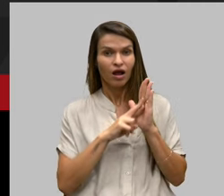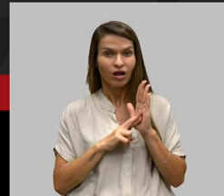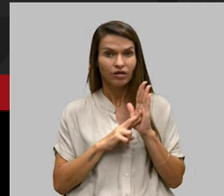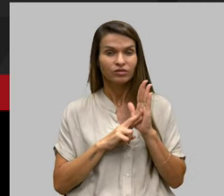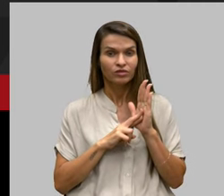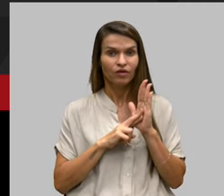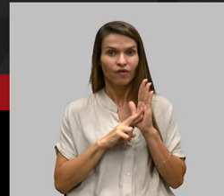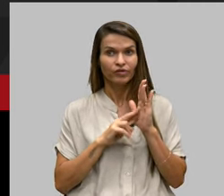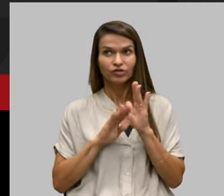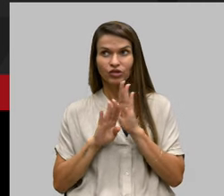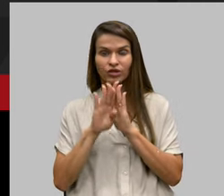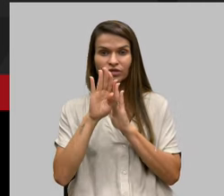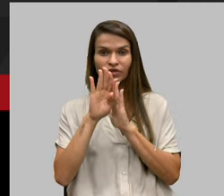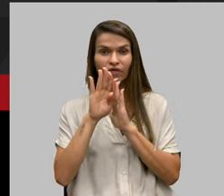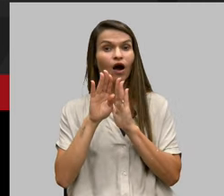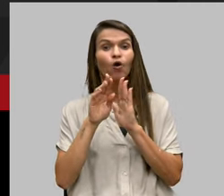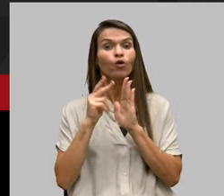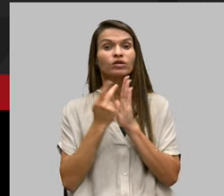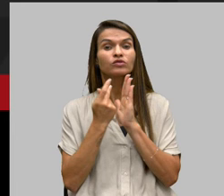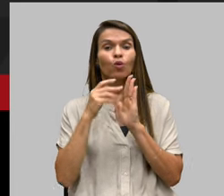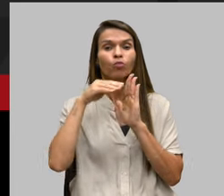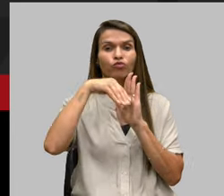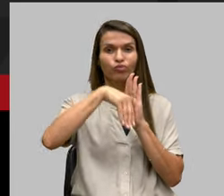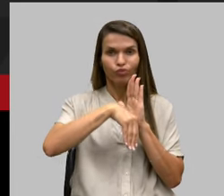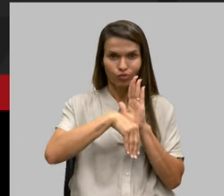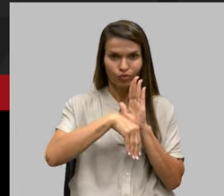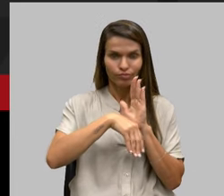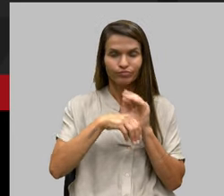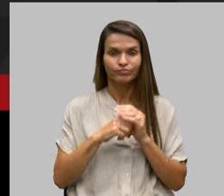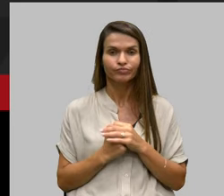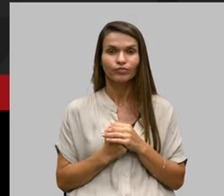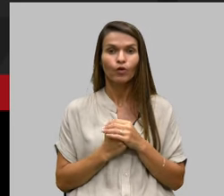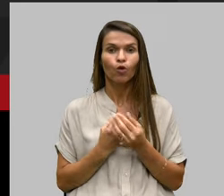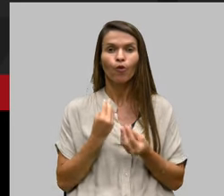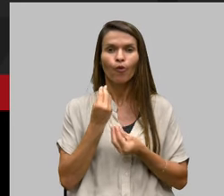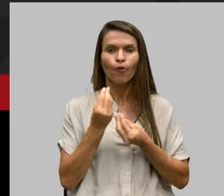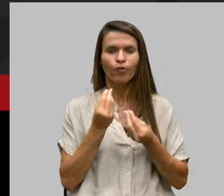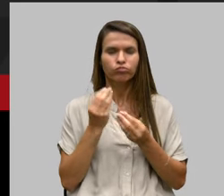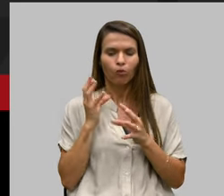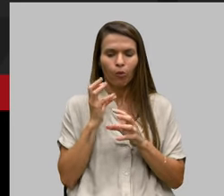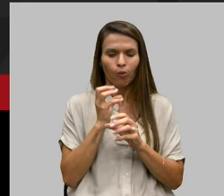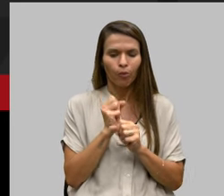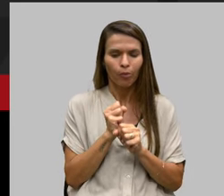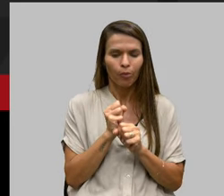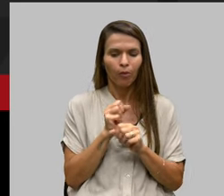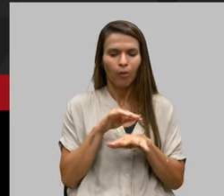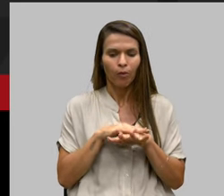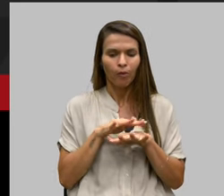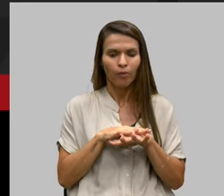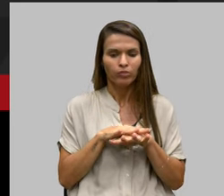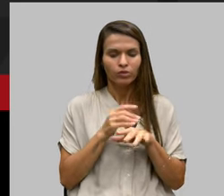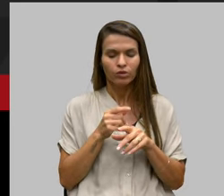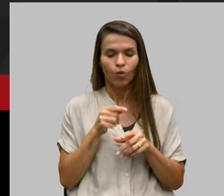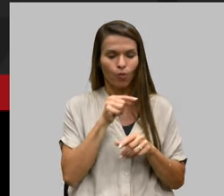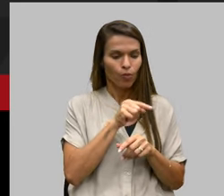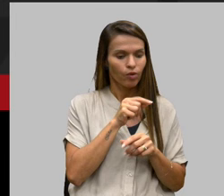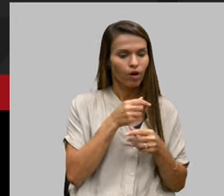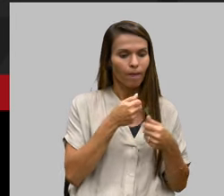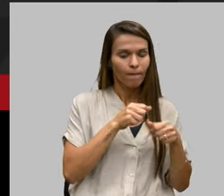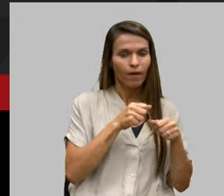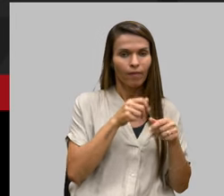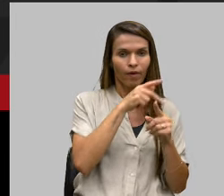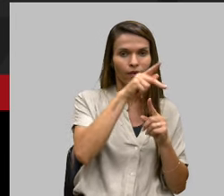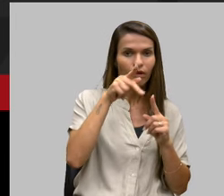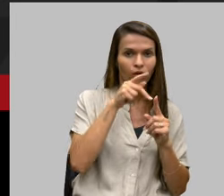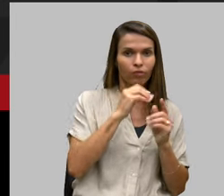de ao invés de crescer vai reduzir Ora como é que eu compatibiliza essas coisas eh de um lado a necessidade de previdenciária aumentando